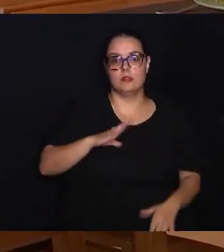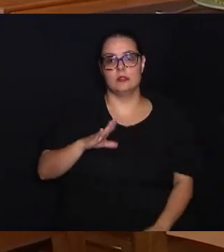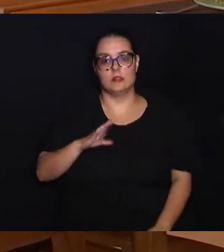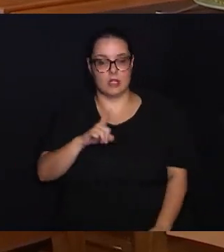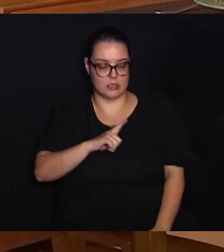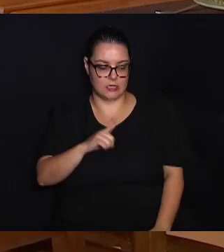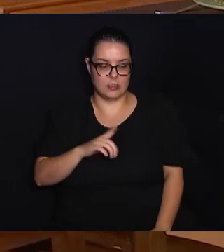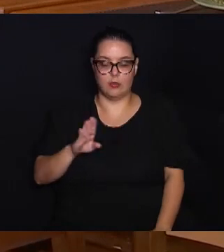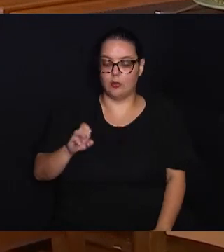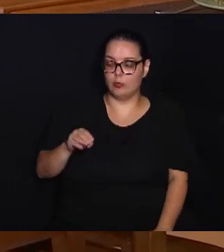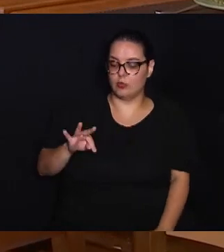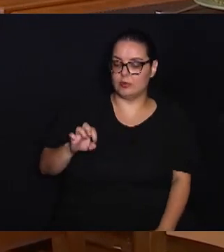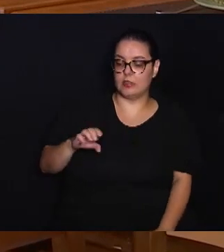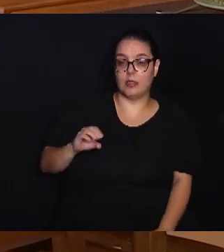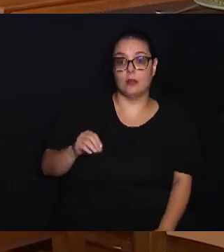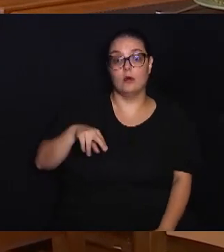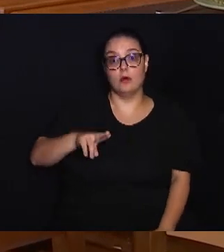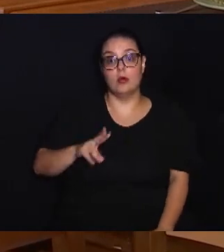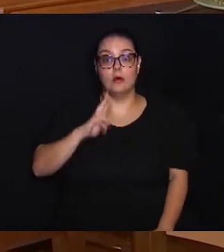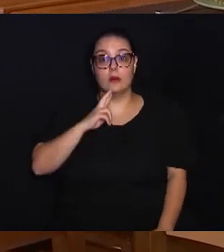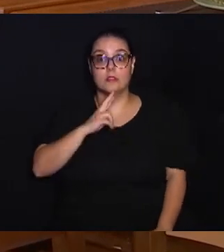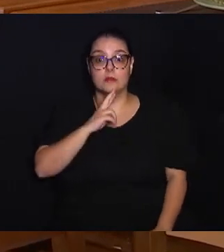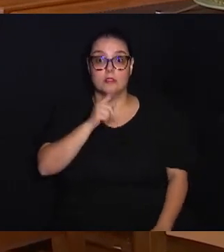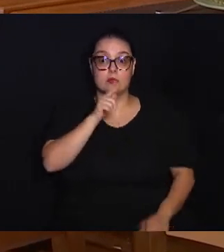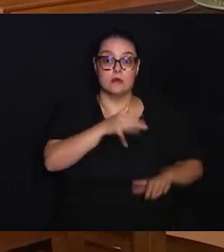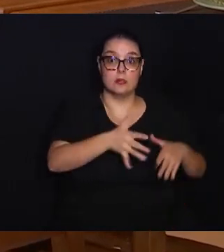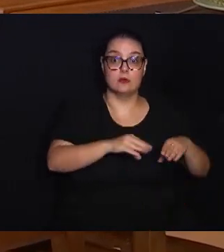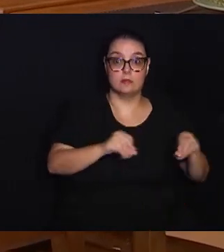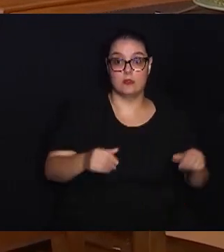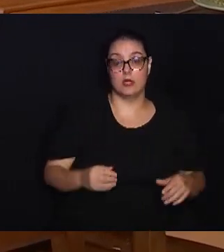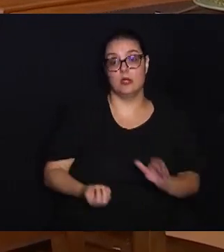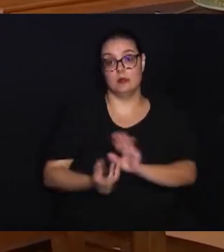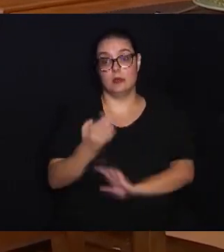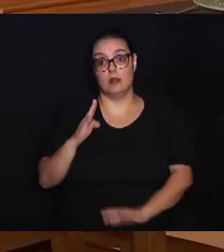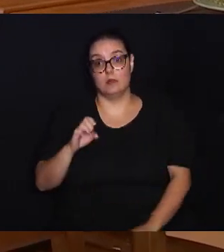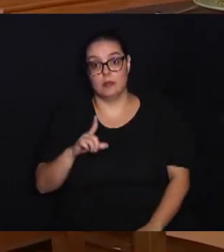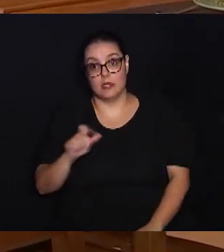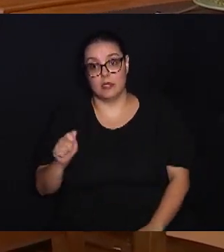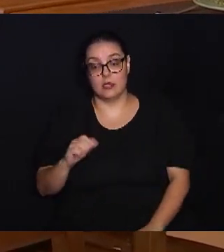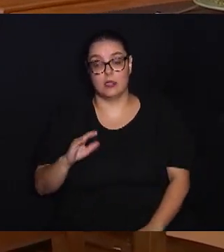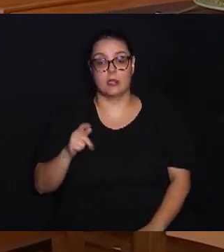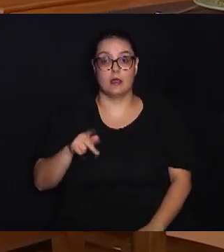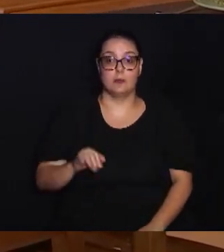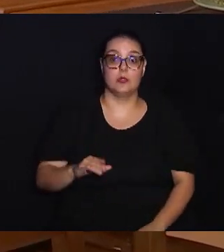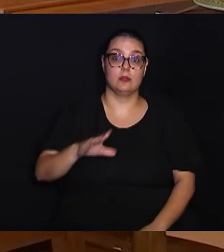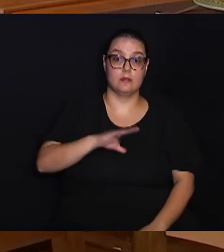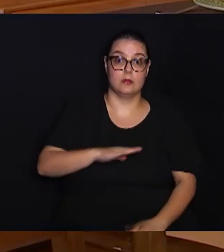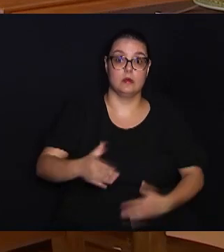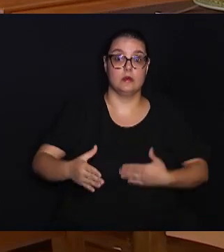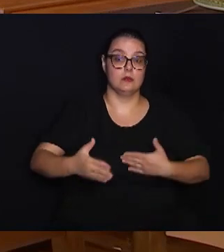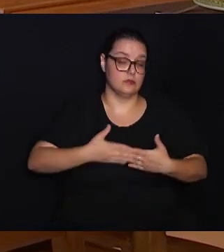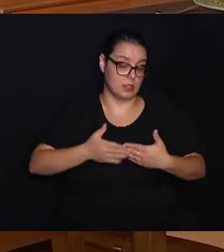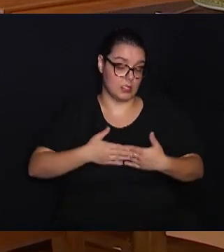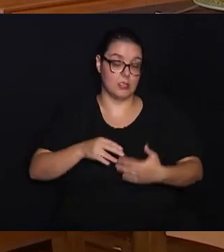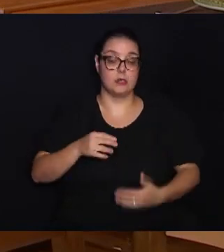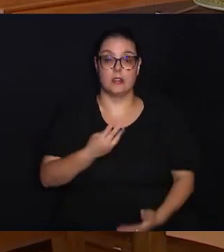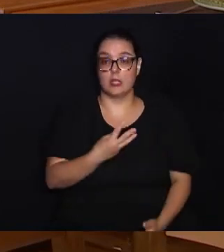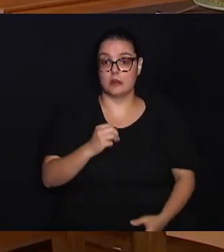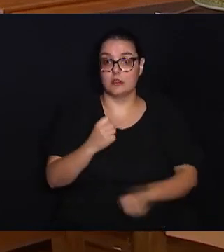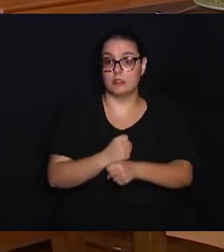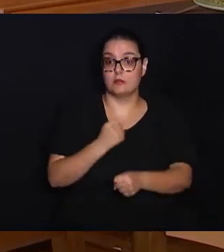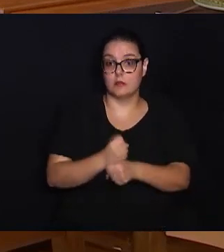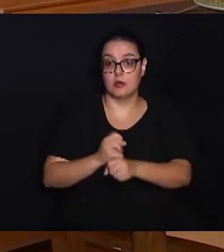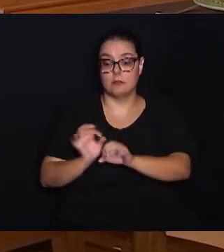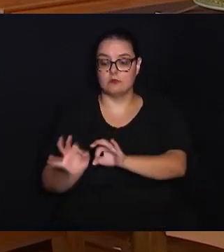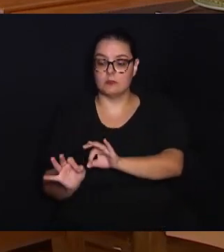e que eu teria meu boteco meu restaurante lá na praia e nesse meio tempo surgiu a Bela capre eu tô em Rio Preto já há 30 anos estava em Rio Preto há